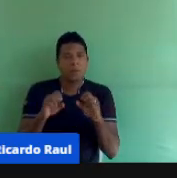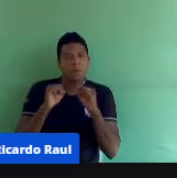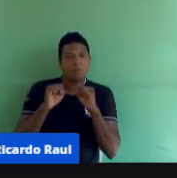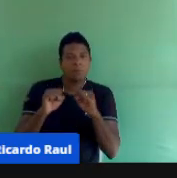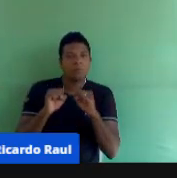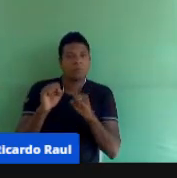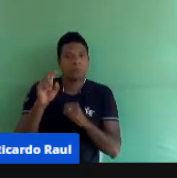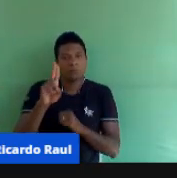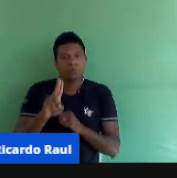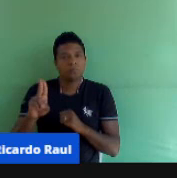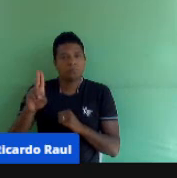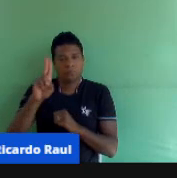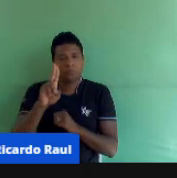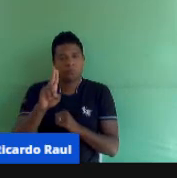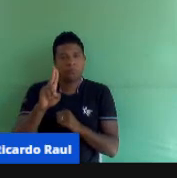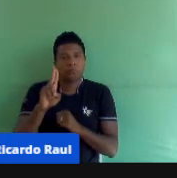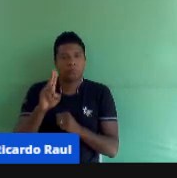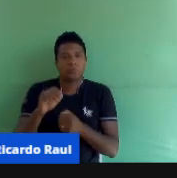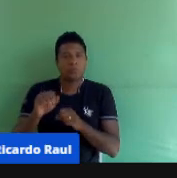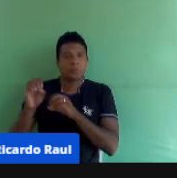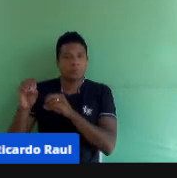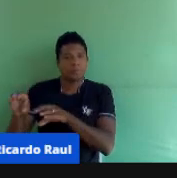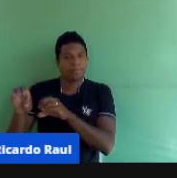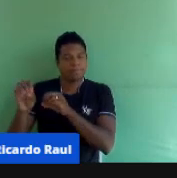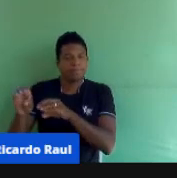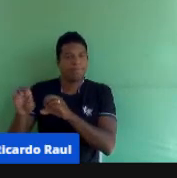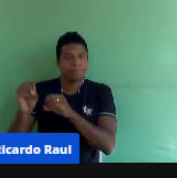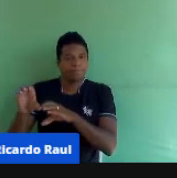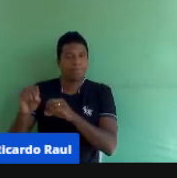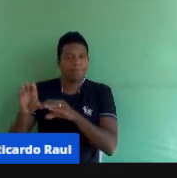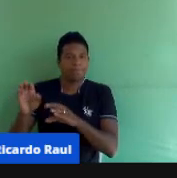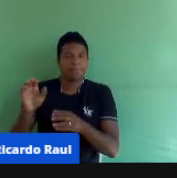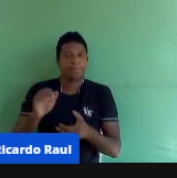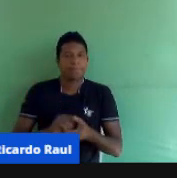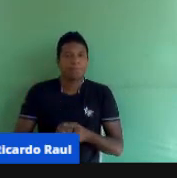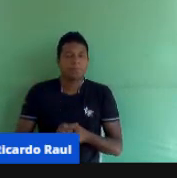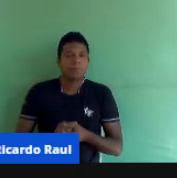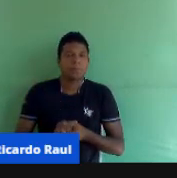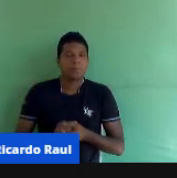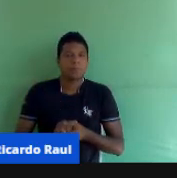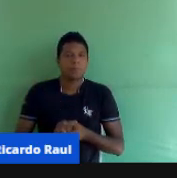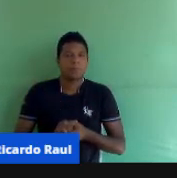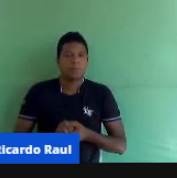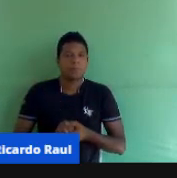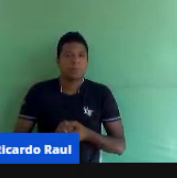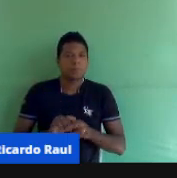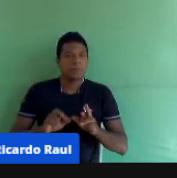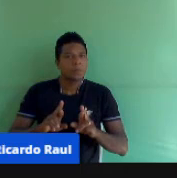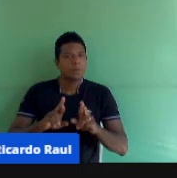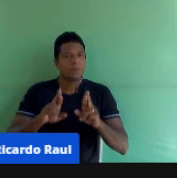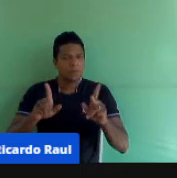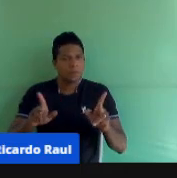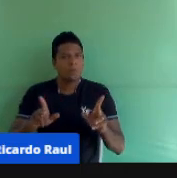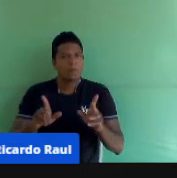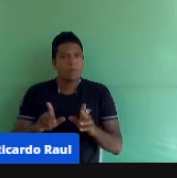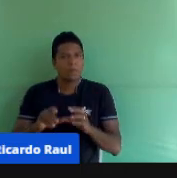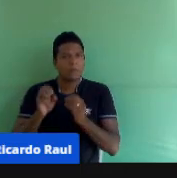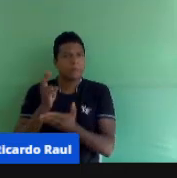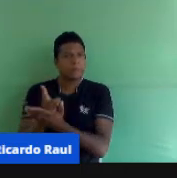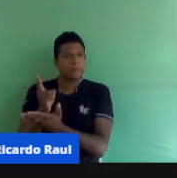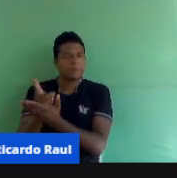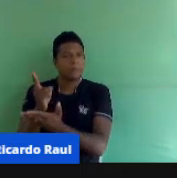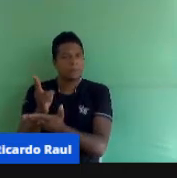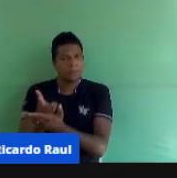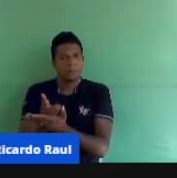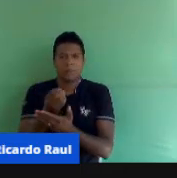possibilidade de implementar as suas aulas, de deixar as suas aulas um pouco diferentes daquilo que você talvez faça no dia a